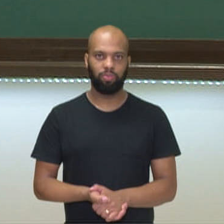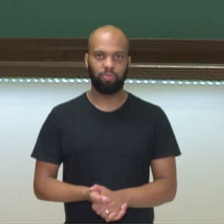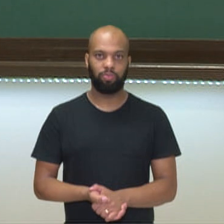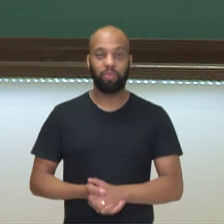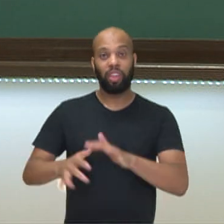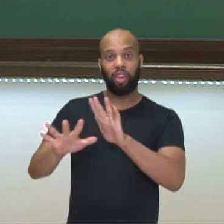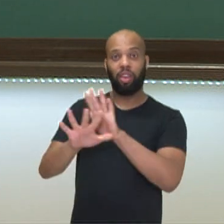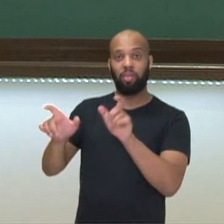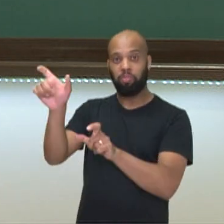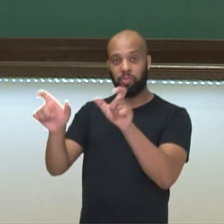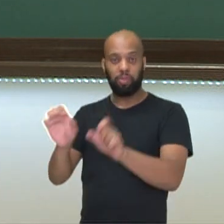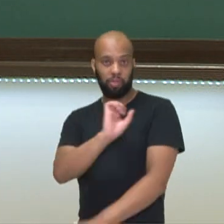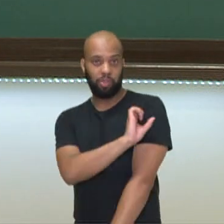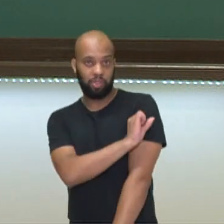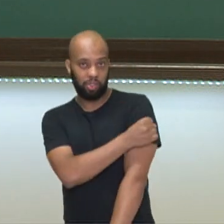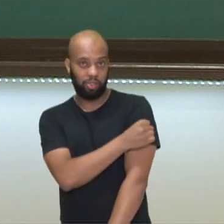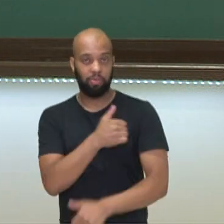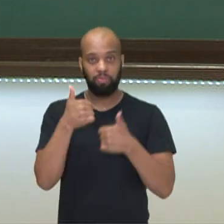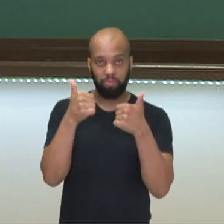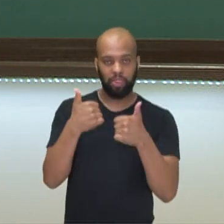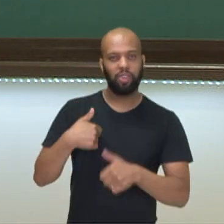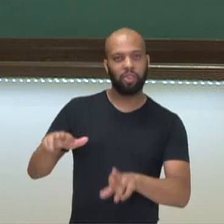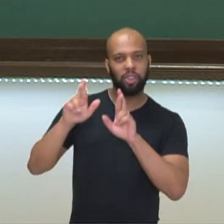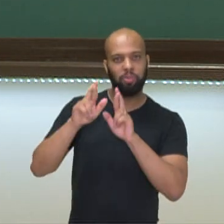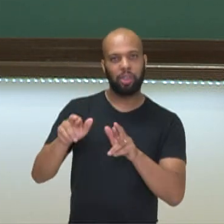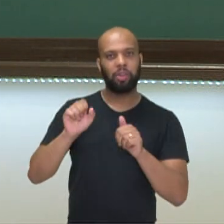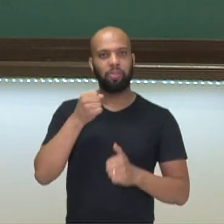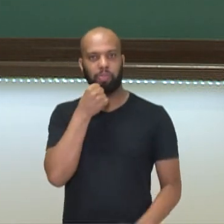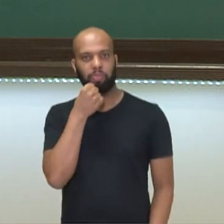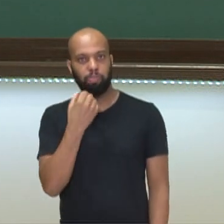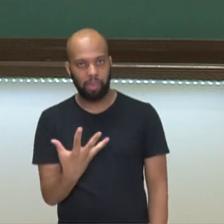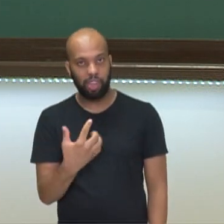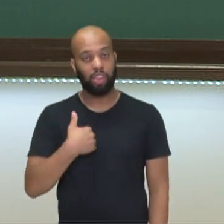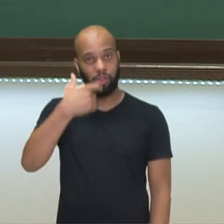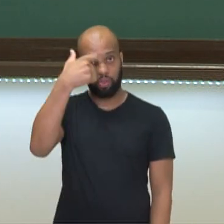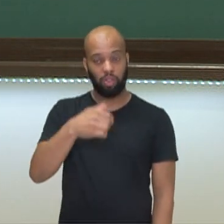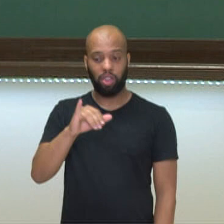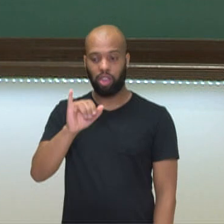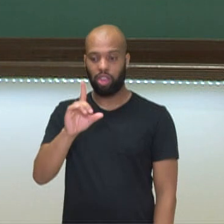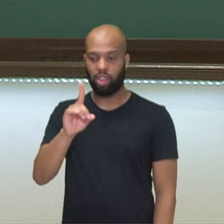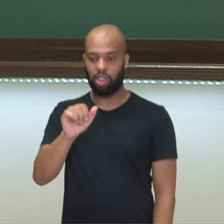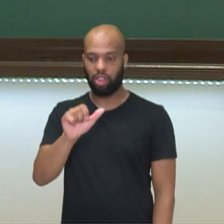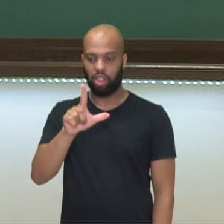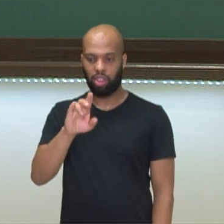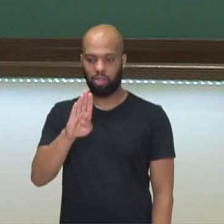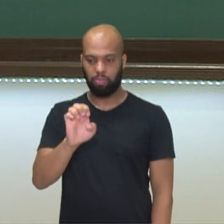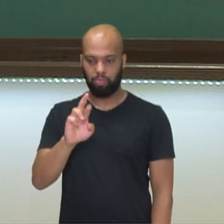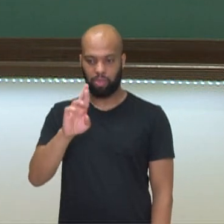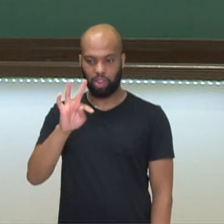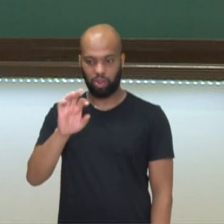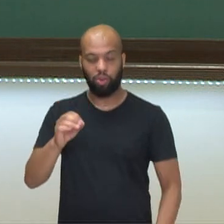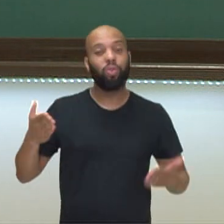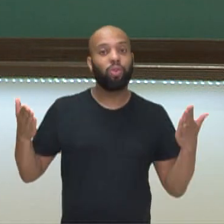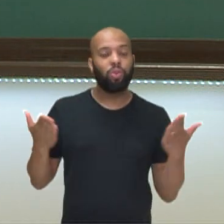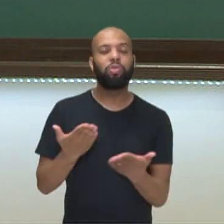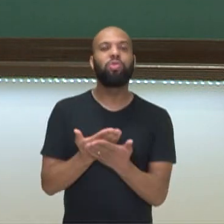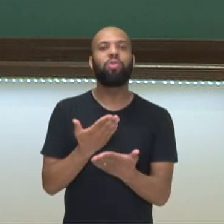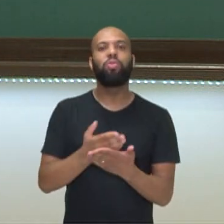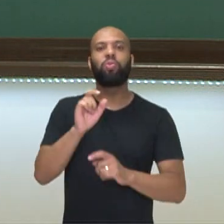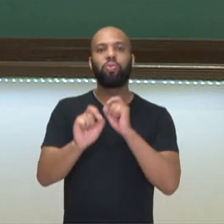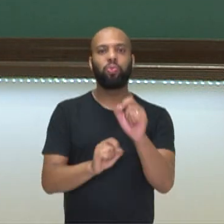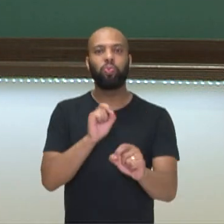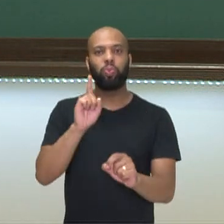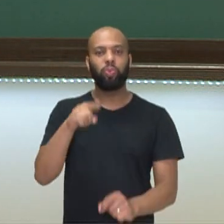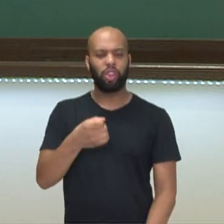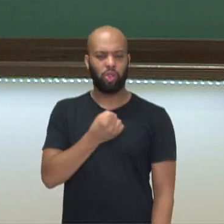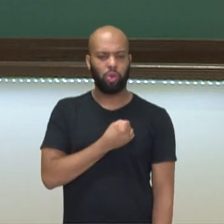E aí pessoal do oitavo ano, tudo bem com vocês? Eu espero que estejam todos bem. Aqui é o professor Hidalberto e na aula de hoje nós vamos falar sobre